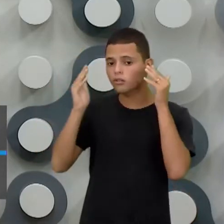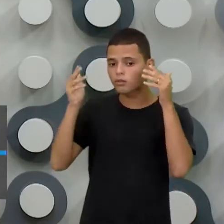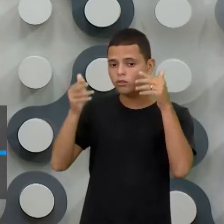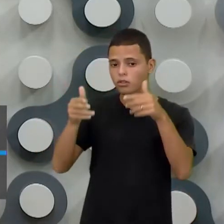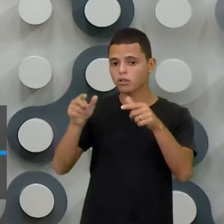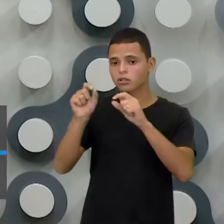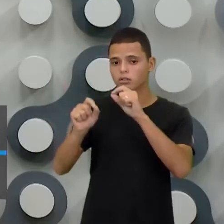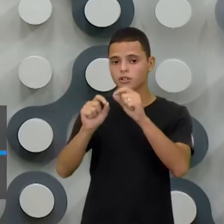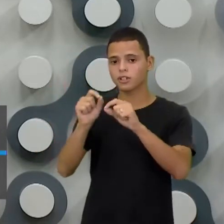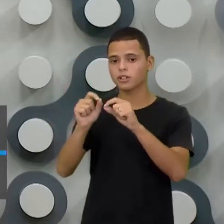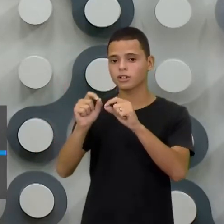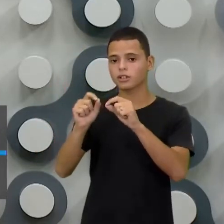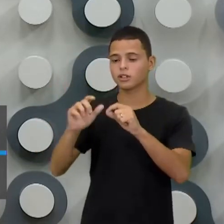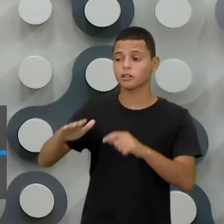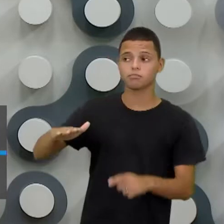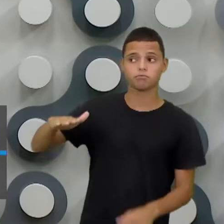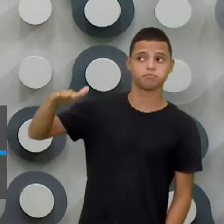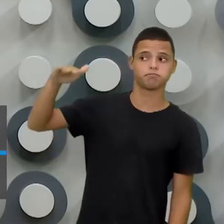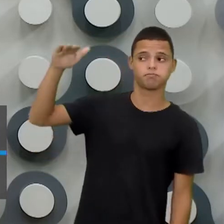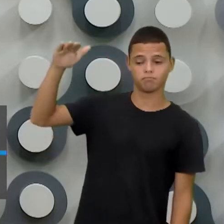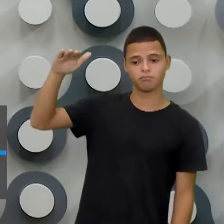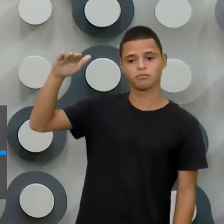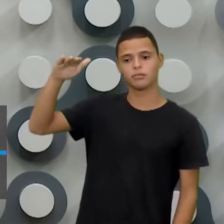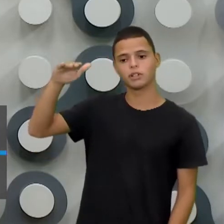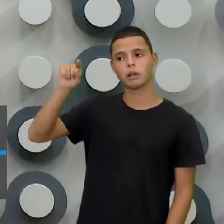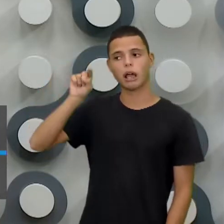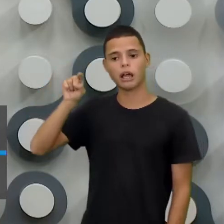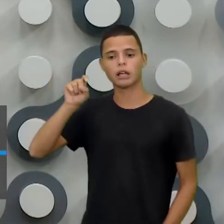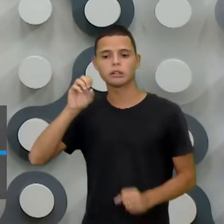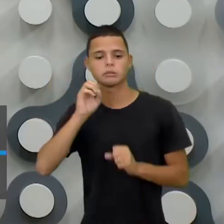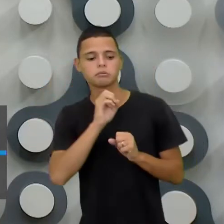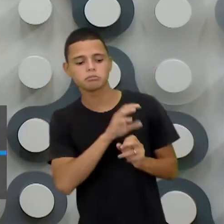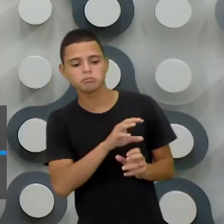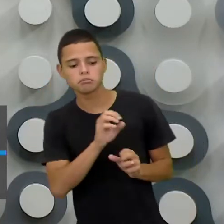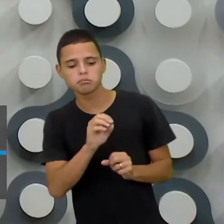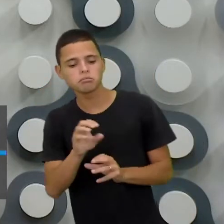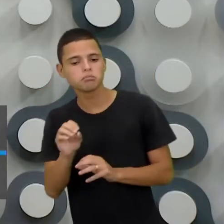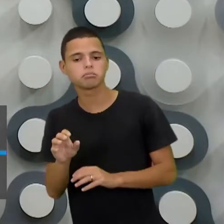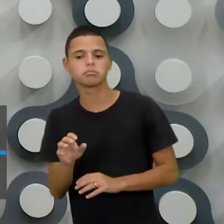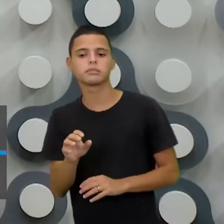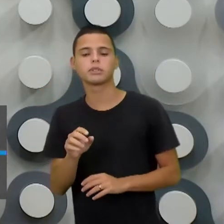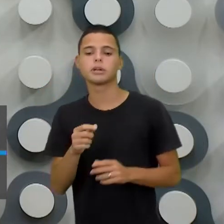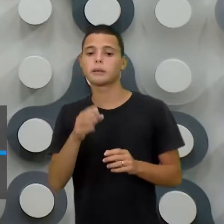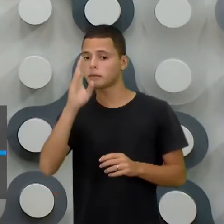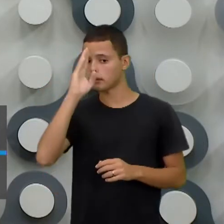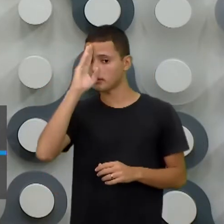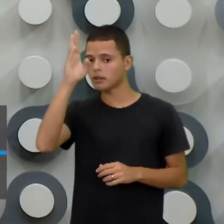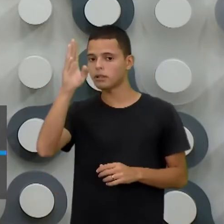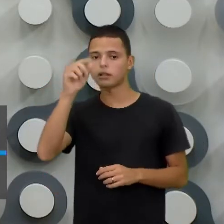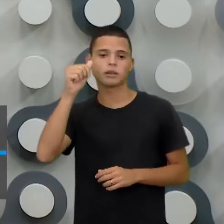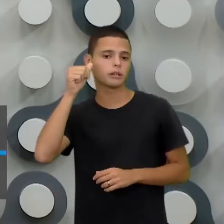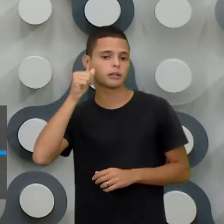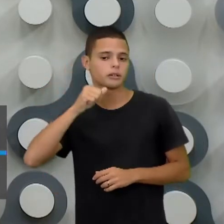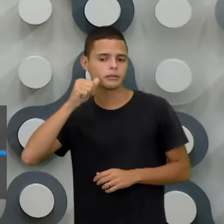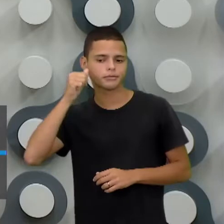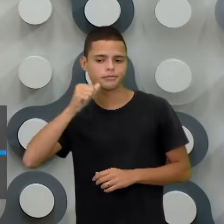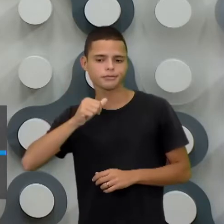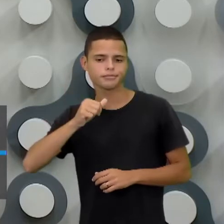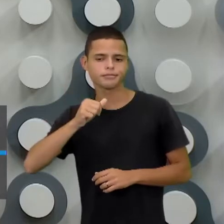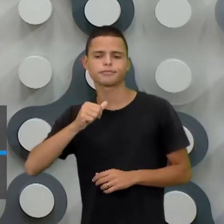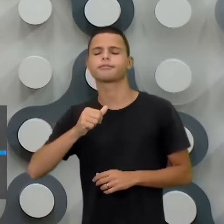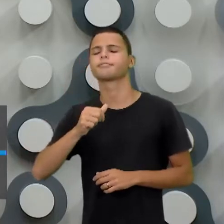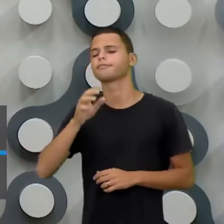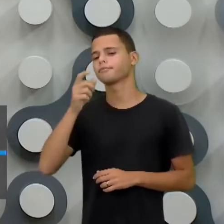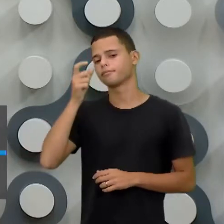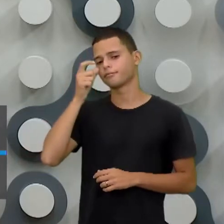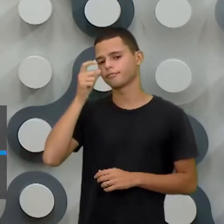público adulto, para ensinar principalmente as mulheres, né? Eu acho bem interessante vocês